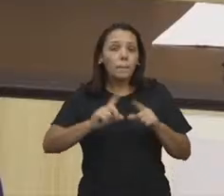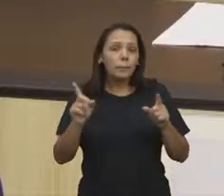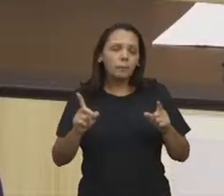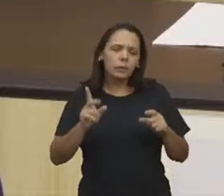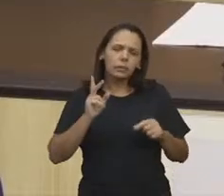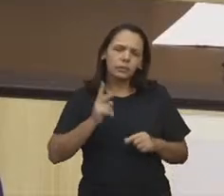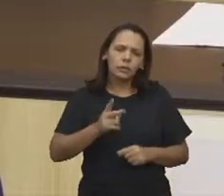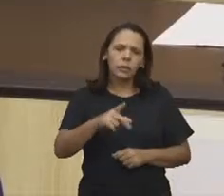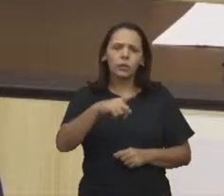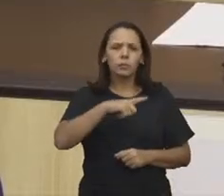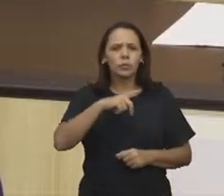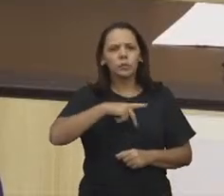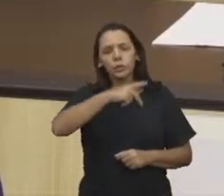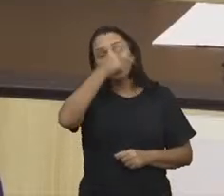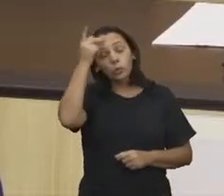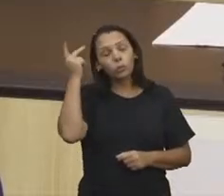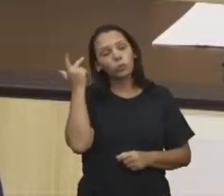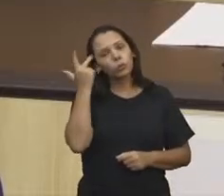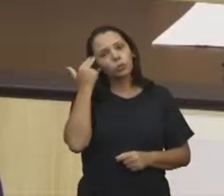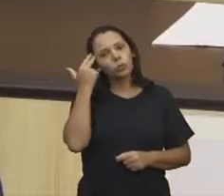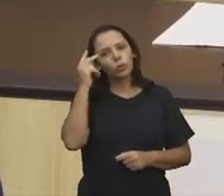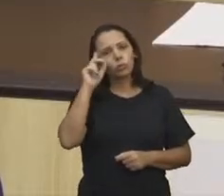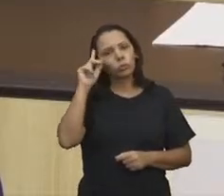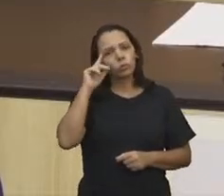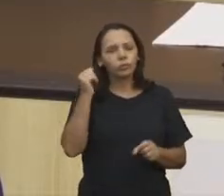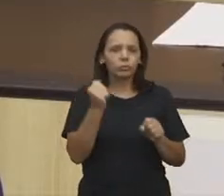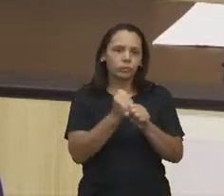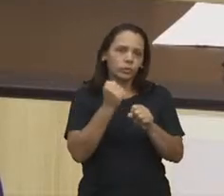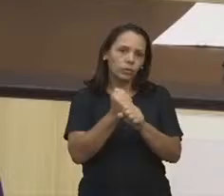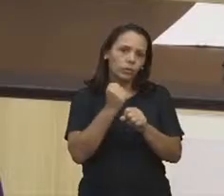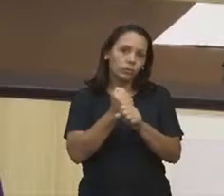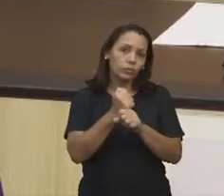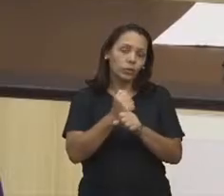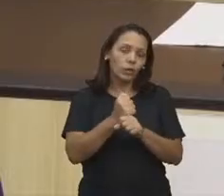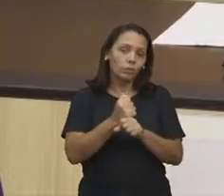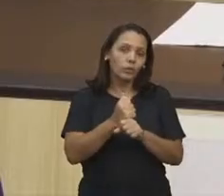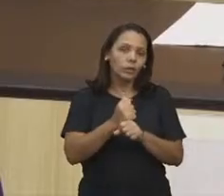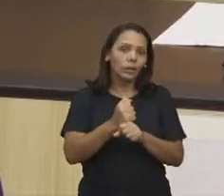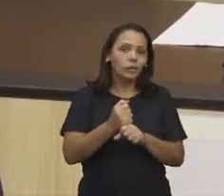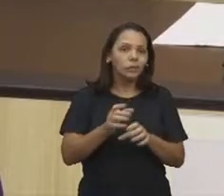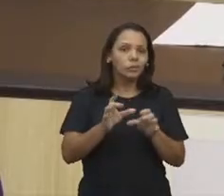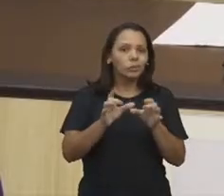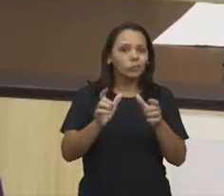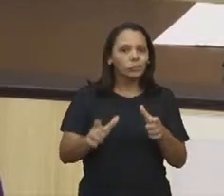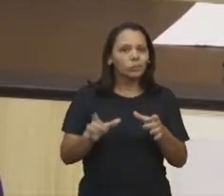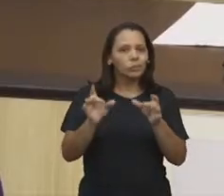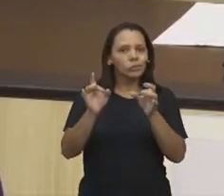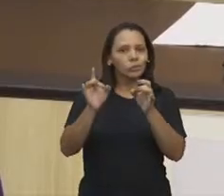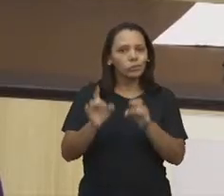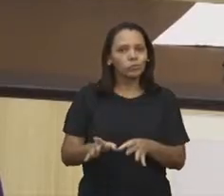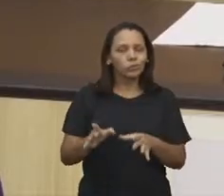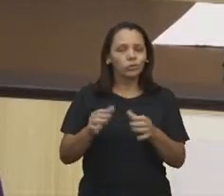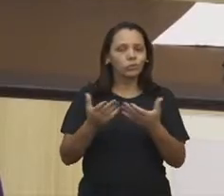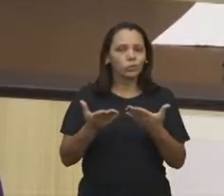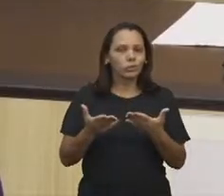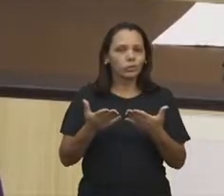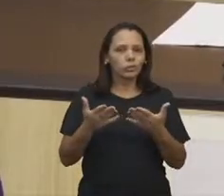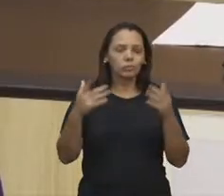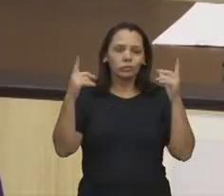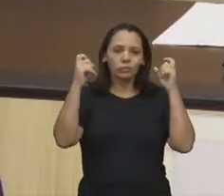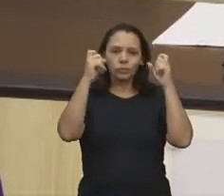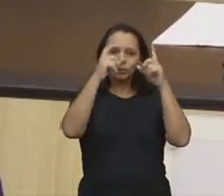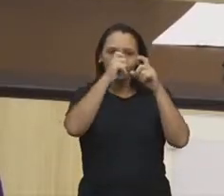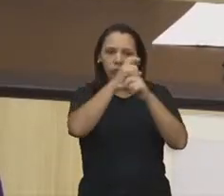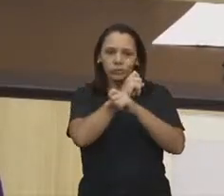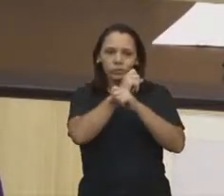constrói, e essa é a dificuldade. E aí é um pedido nosso aqui, a gente vai estar abrindo daqui a pouco para que cada um de vocês, ou né, um